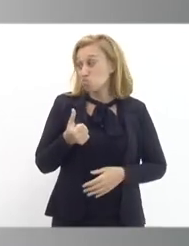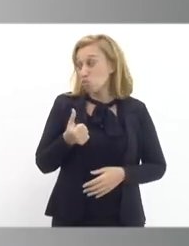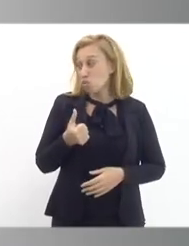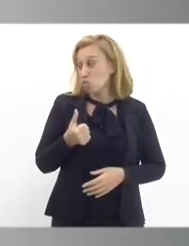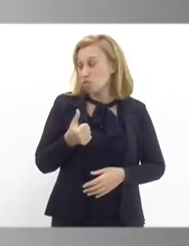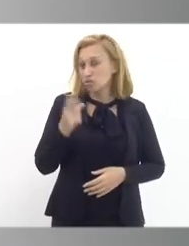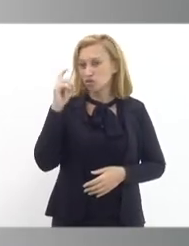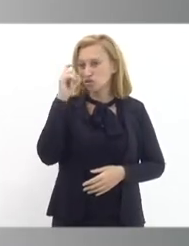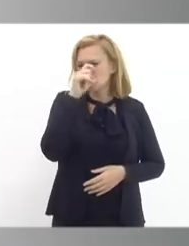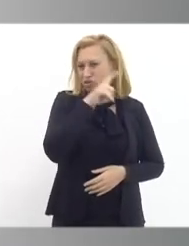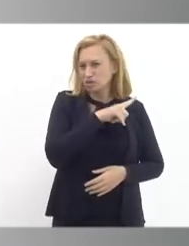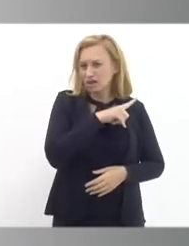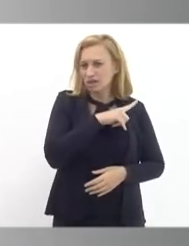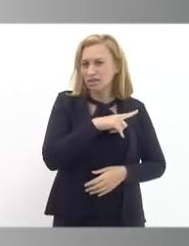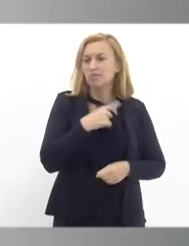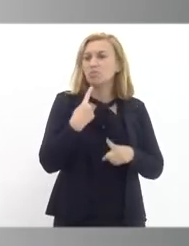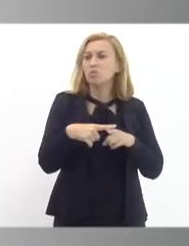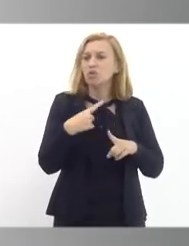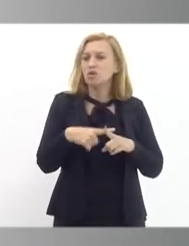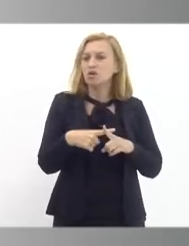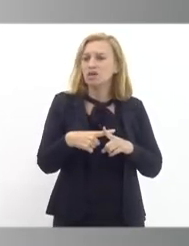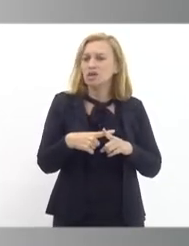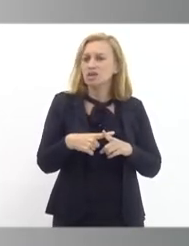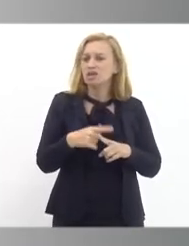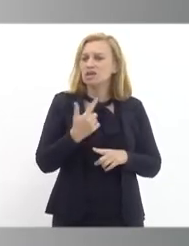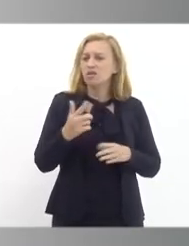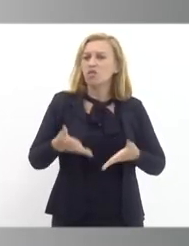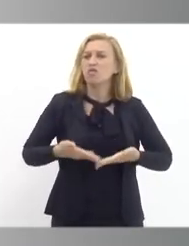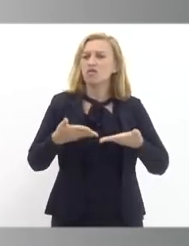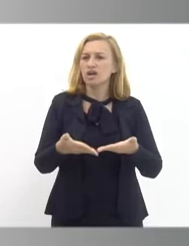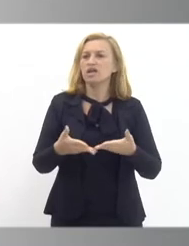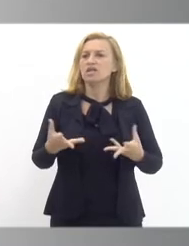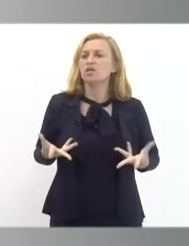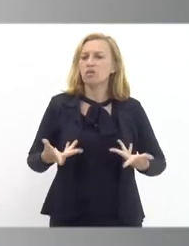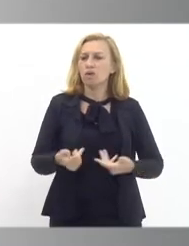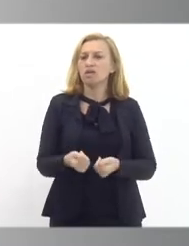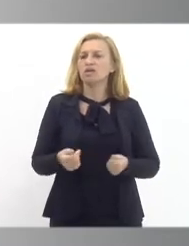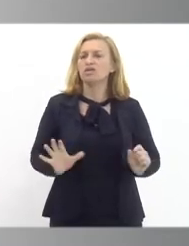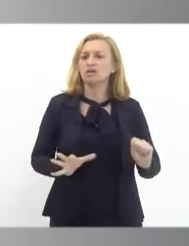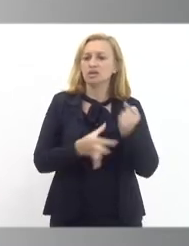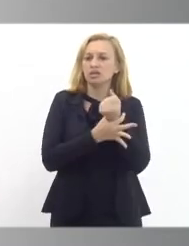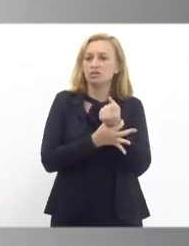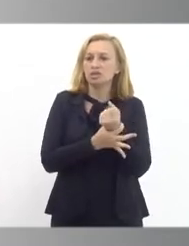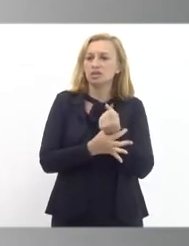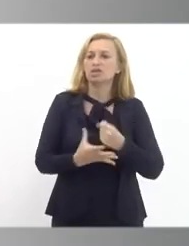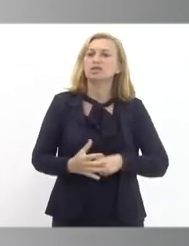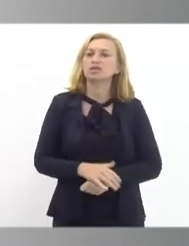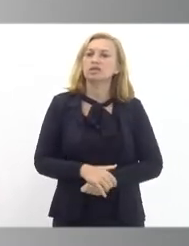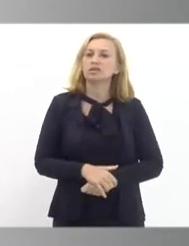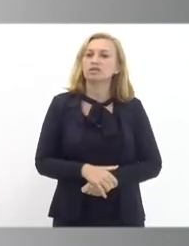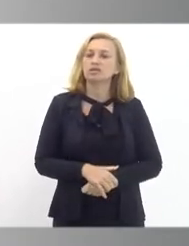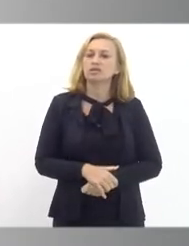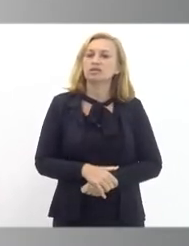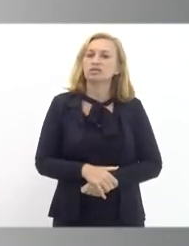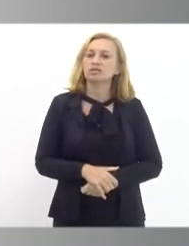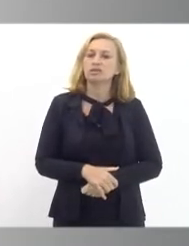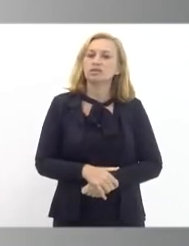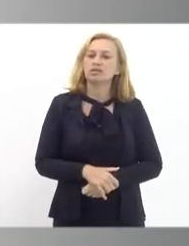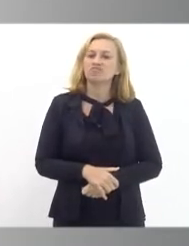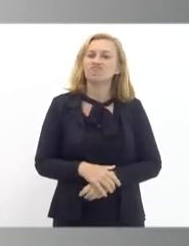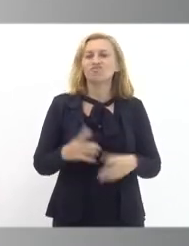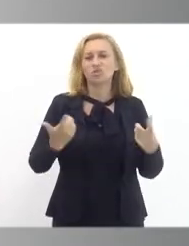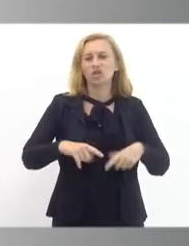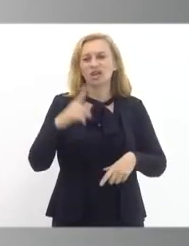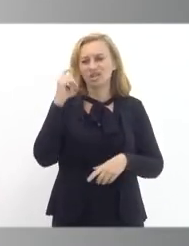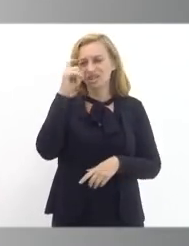com dificuldade dessa autorização, porque as trilhas não oferecem uma qualidade, não oferecem uma segurança aos participantes, a quadra está muito degradada.